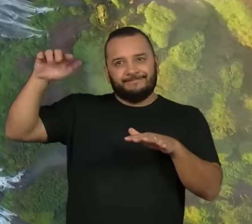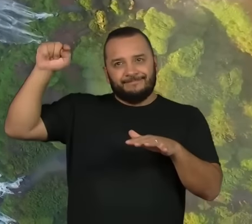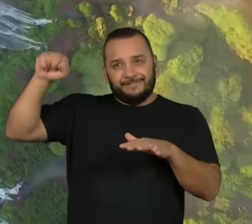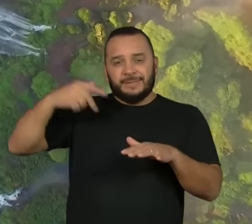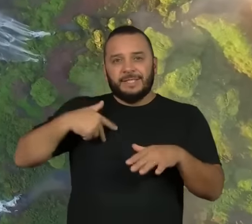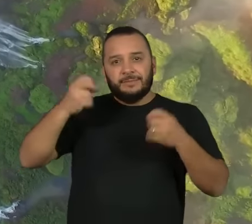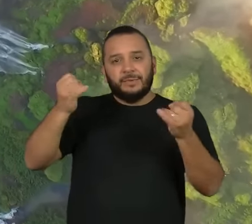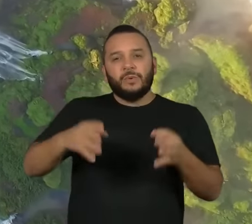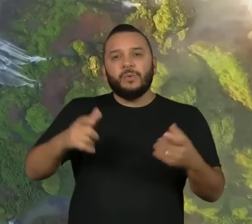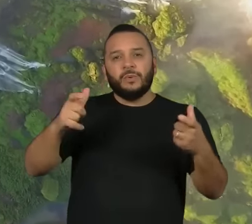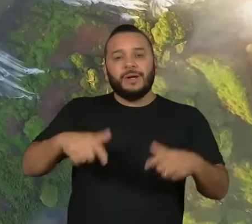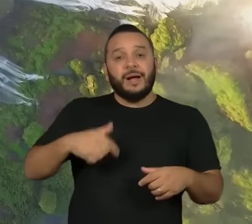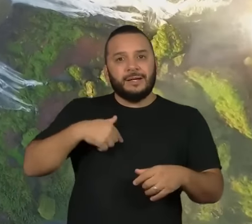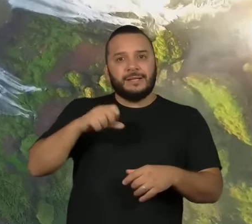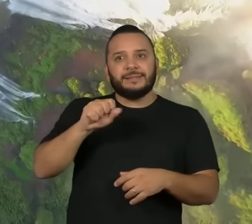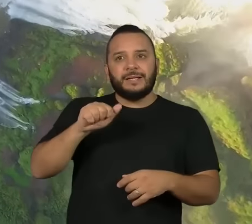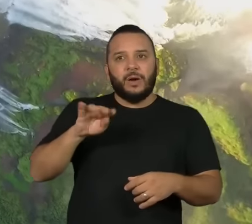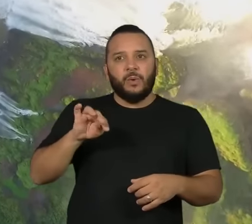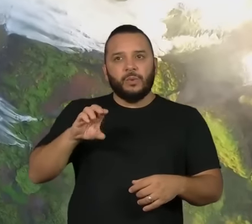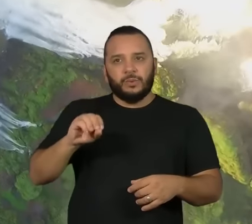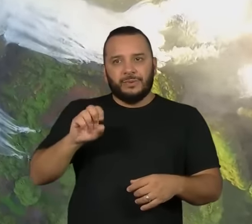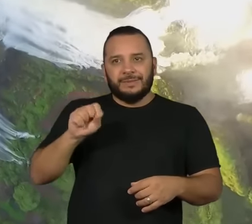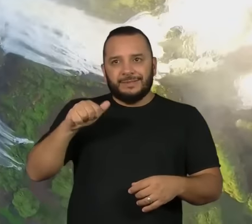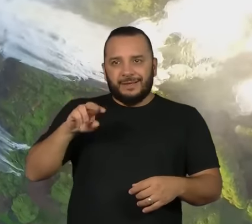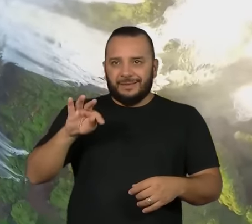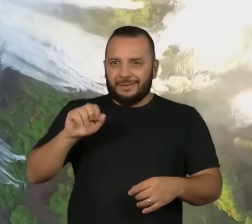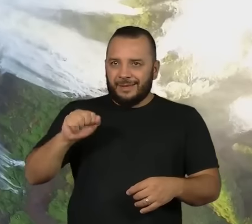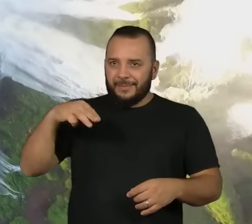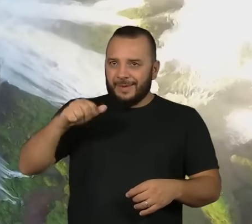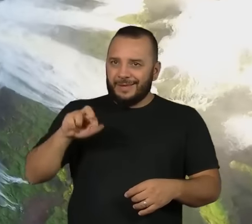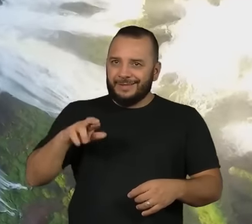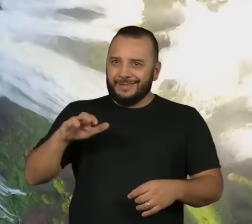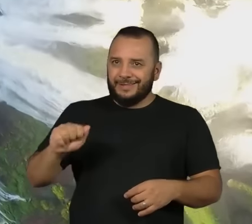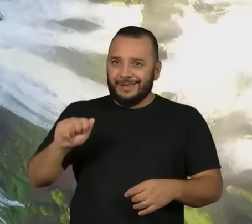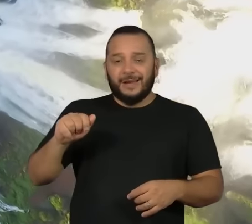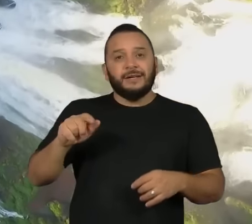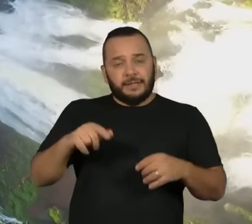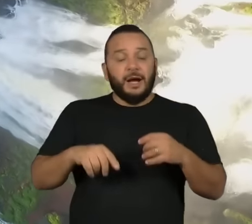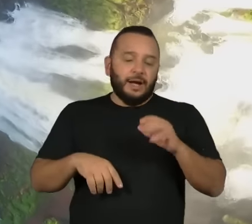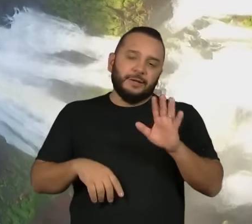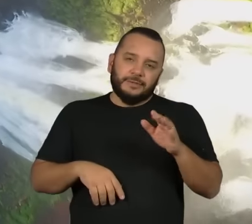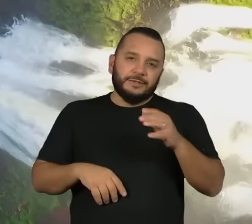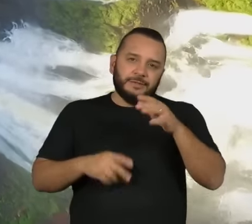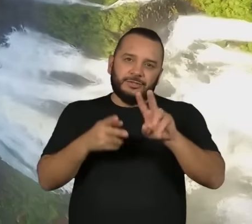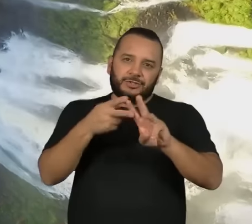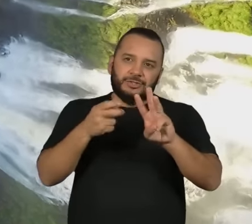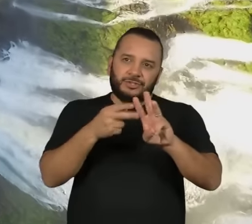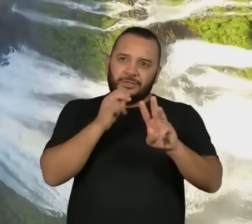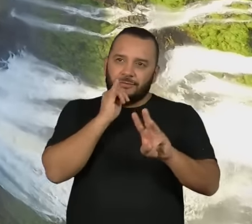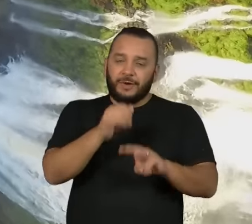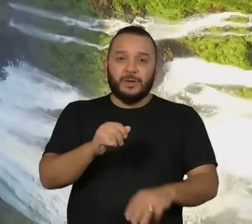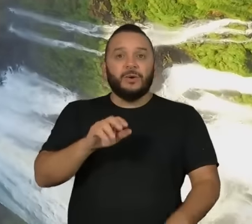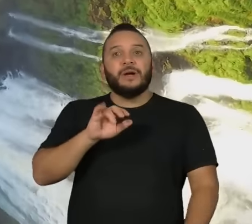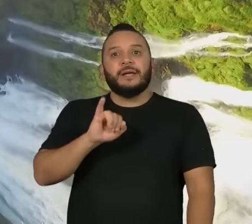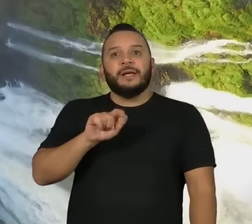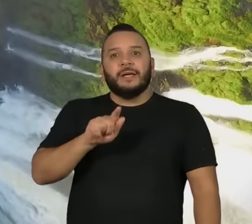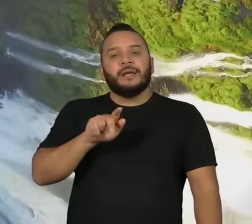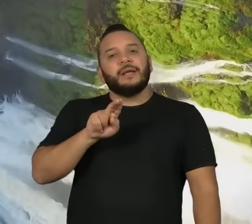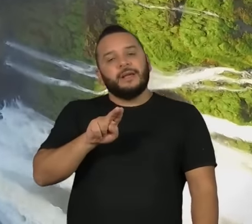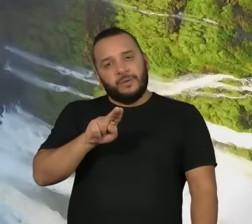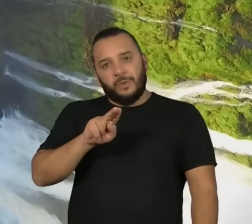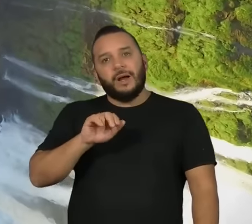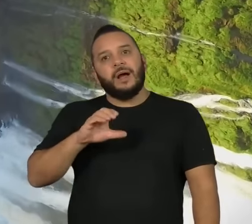Santa Maria. Os indígenas se referiam a ele como Iguaçu, que significa água grande.